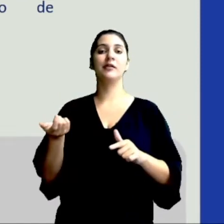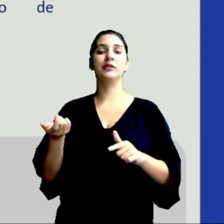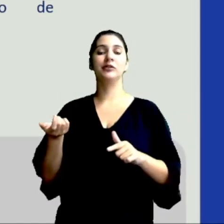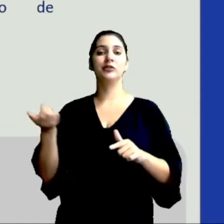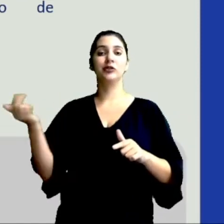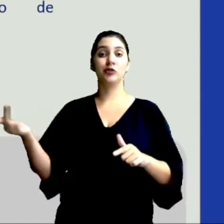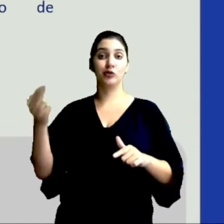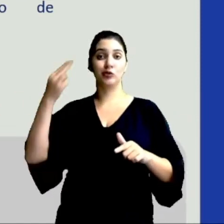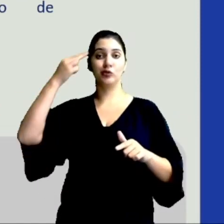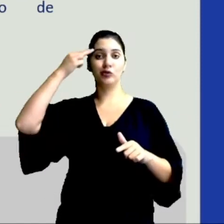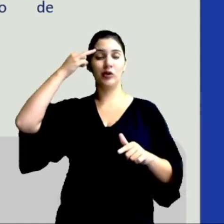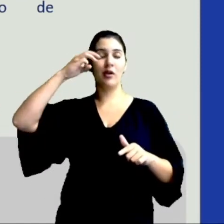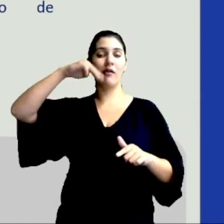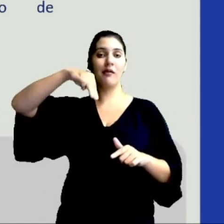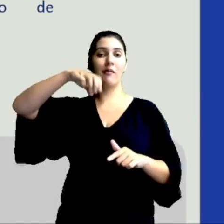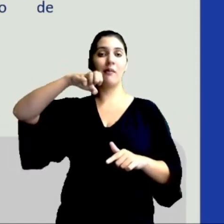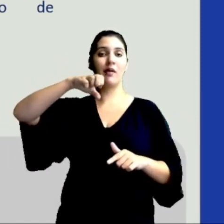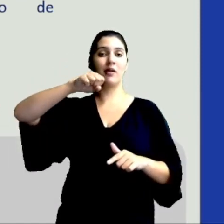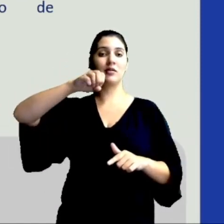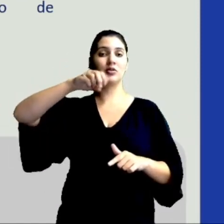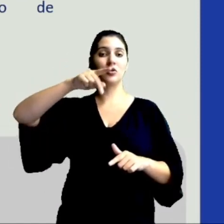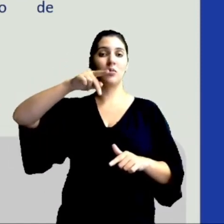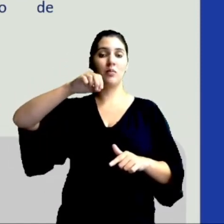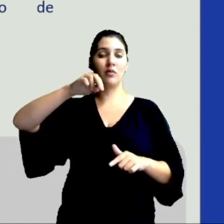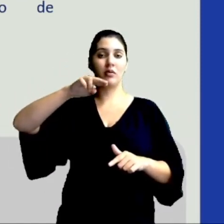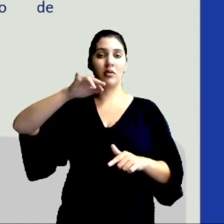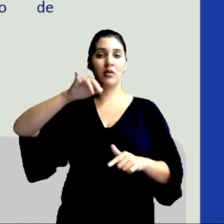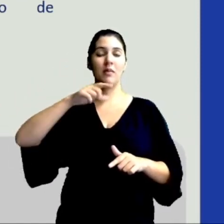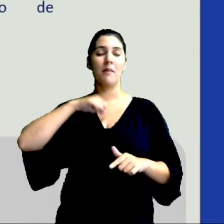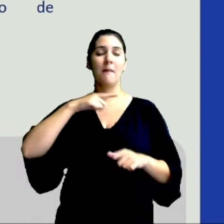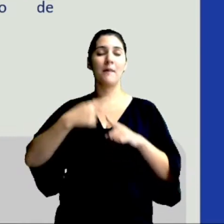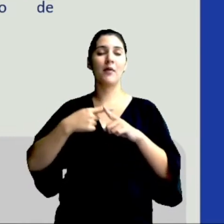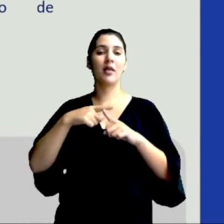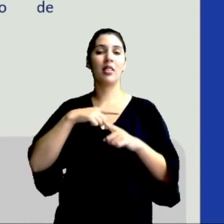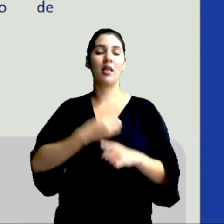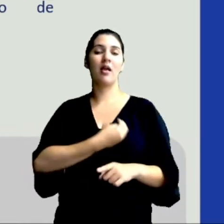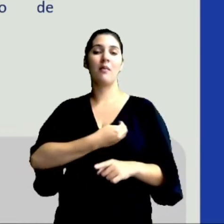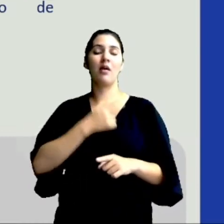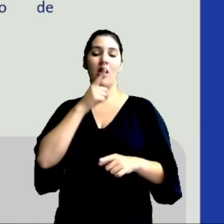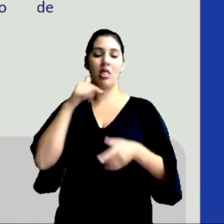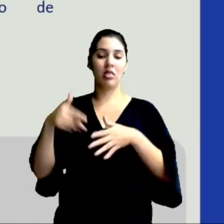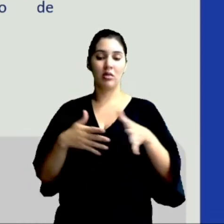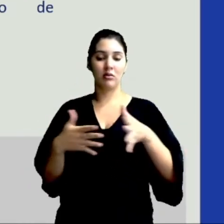da Mesopotâmia, né, por conta da presença dos rios, que vão favorecer a